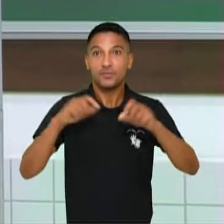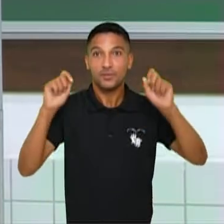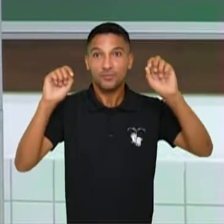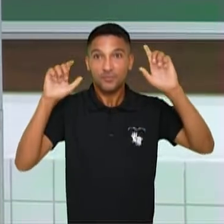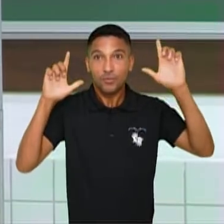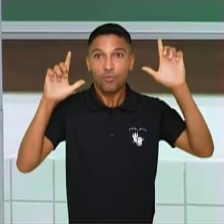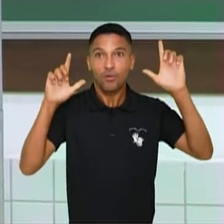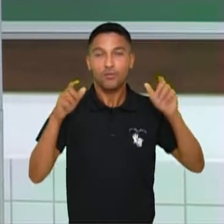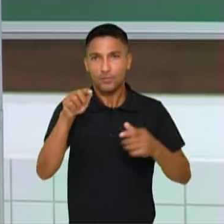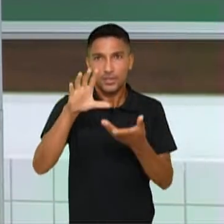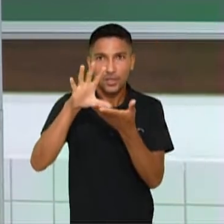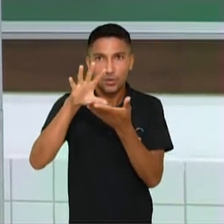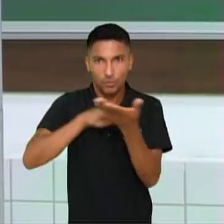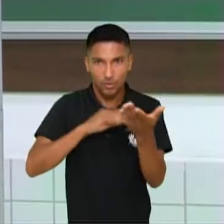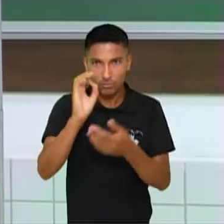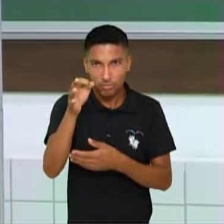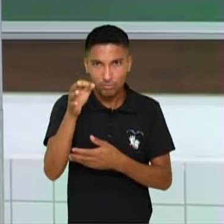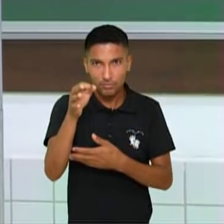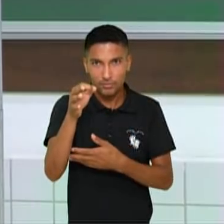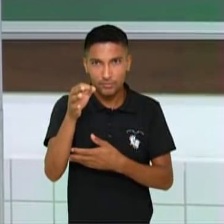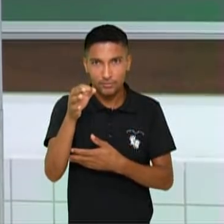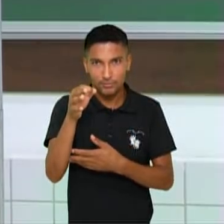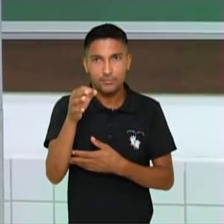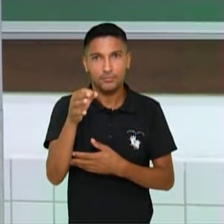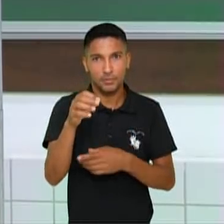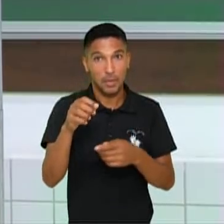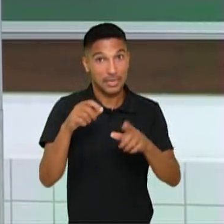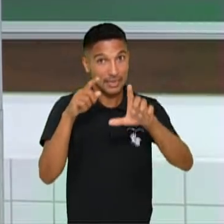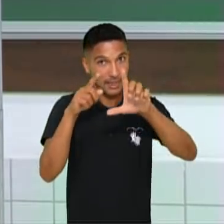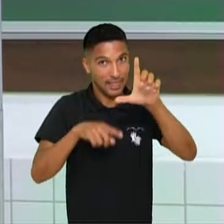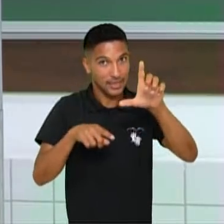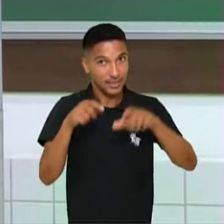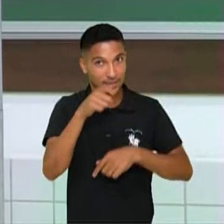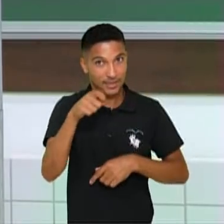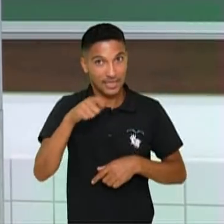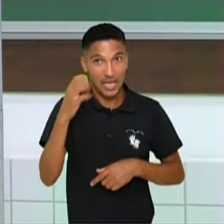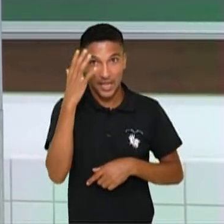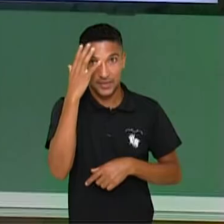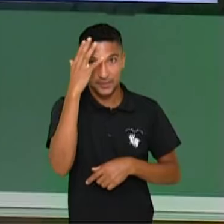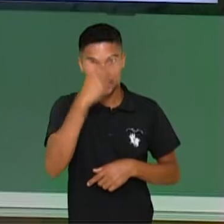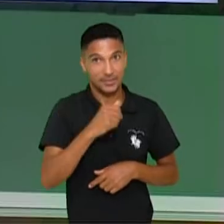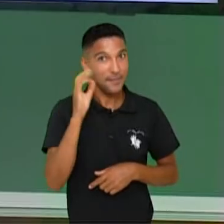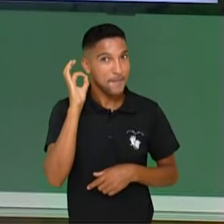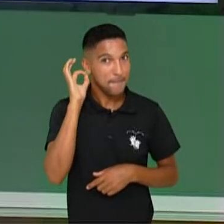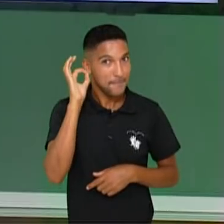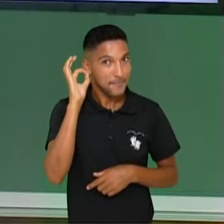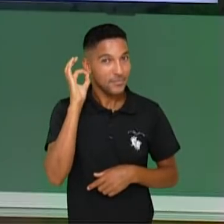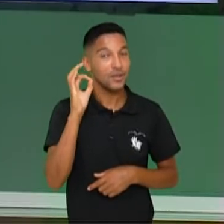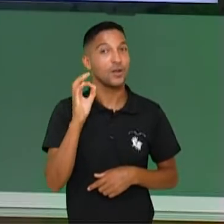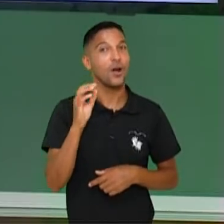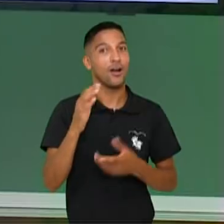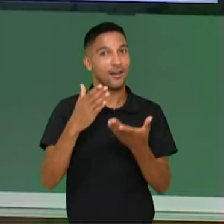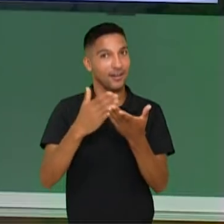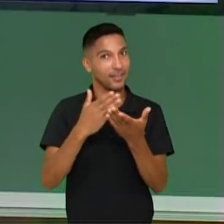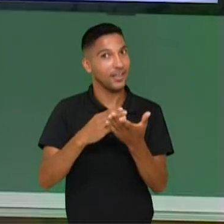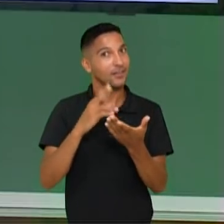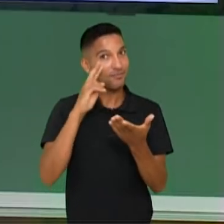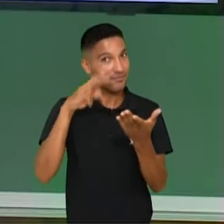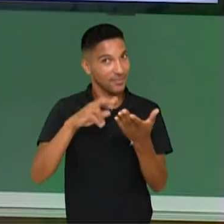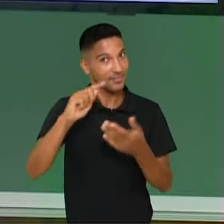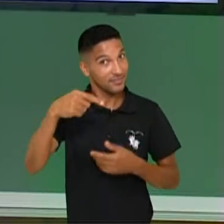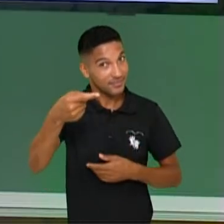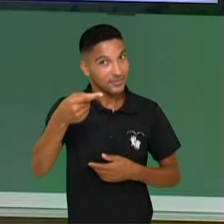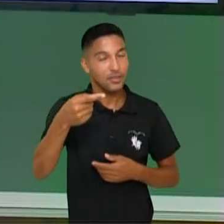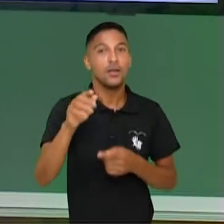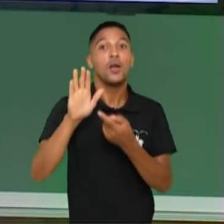Retornamos e você copiou certinho, bem bonitinho, a letra caprichado. Eu quero ver esse caderno depois. Mostra para o seu professor,